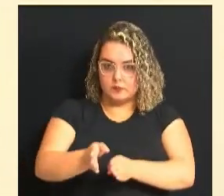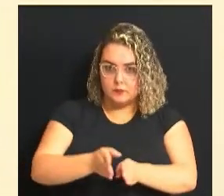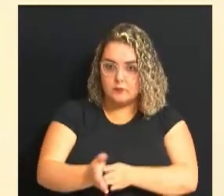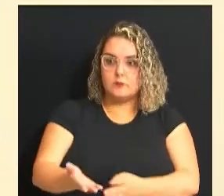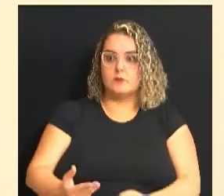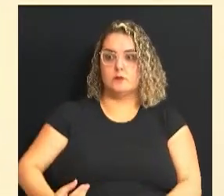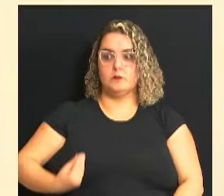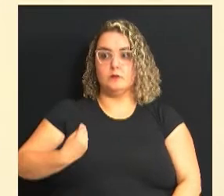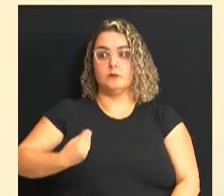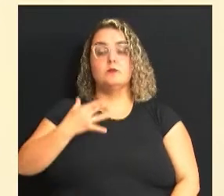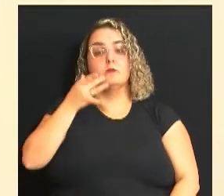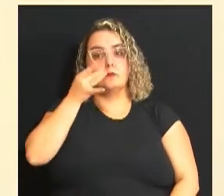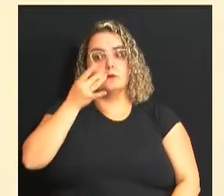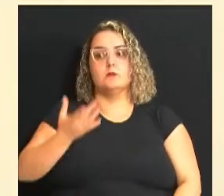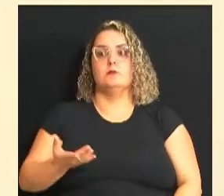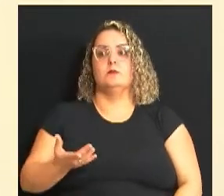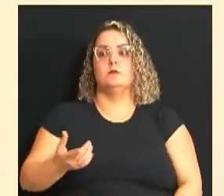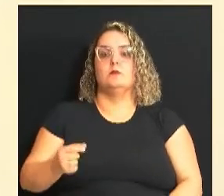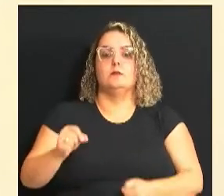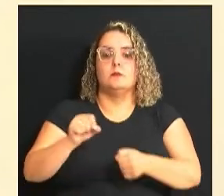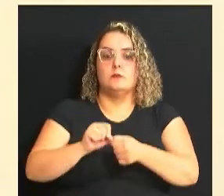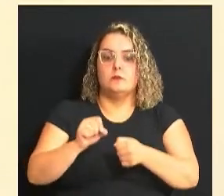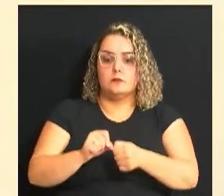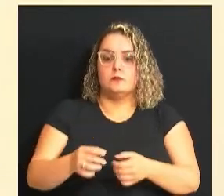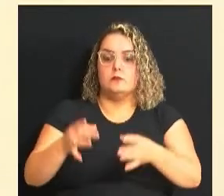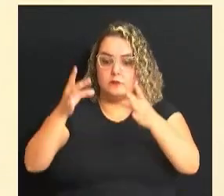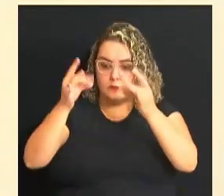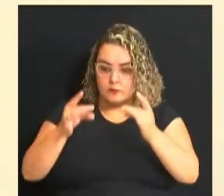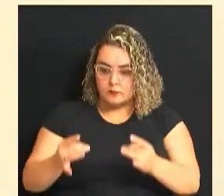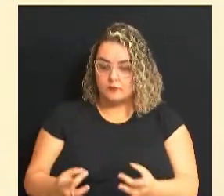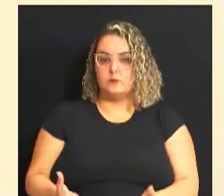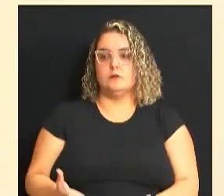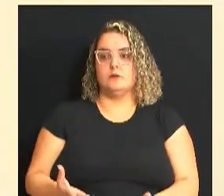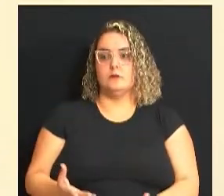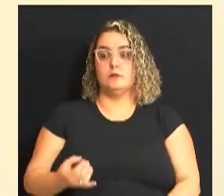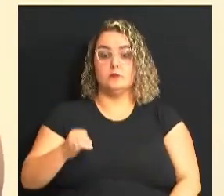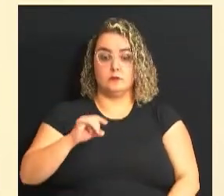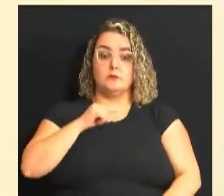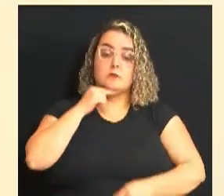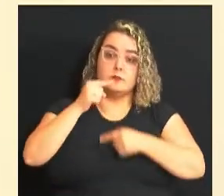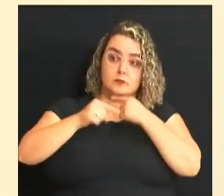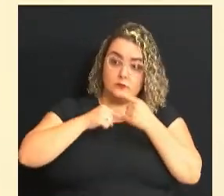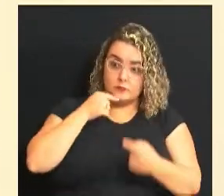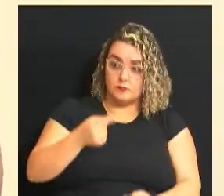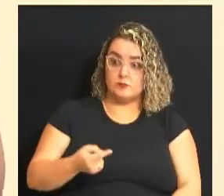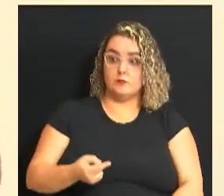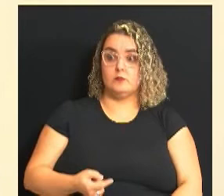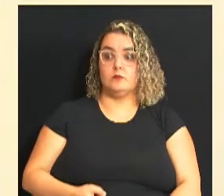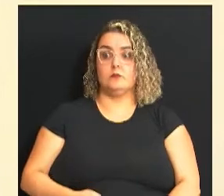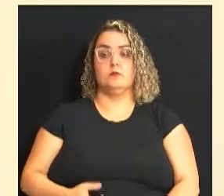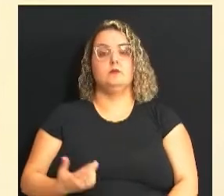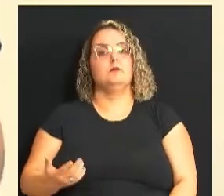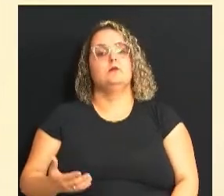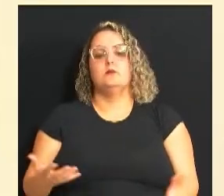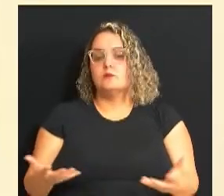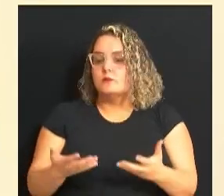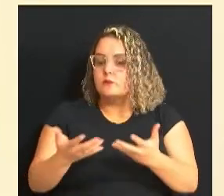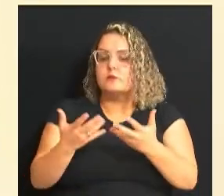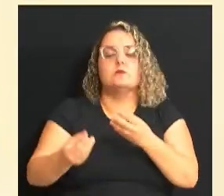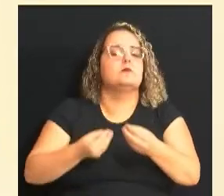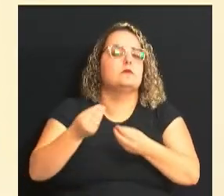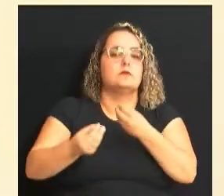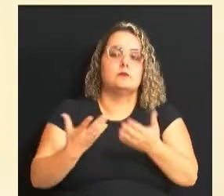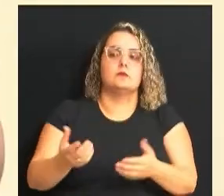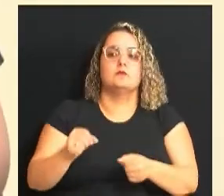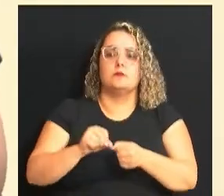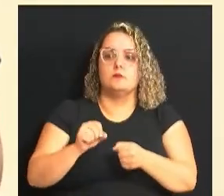Então, eu faço essa breve explanação, mas, se houver alguma dúvida com relação à construção, de como foi feito, ou qualquer outra dúvida,